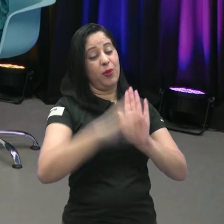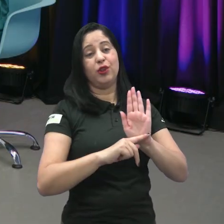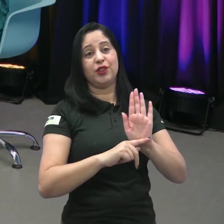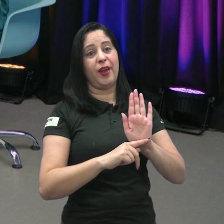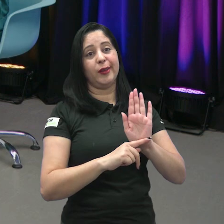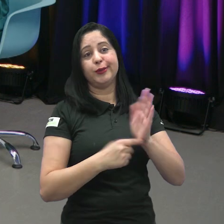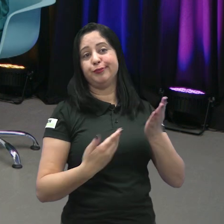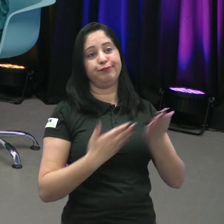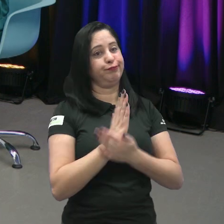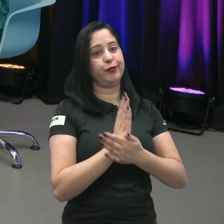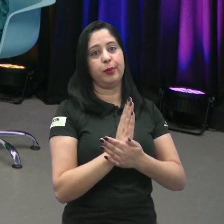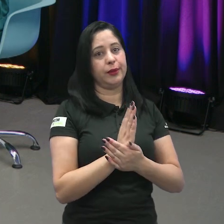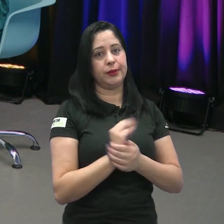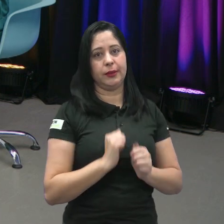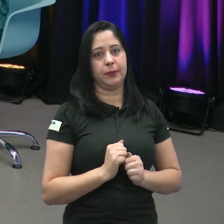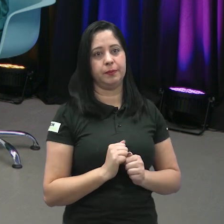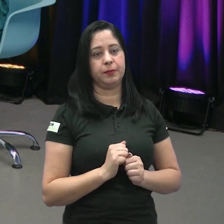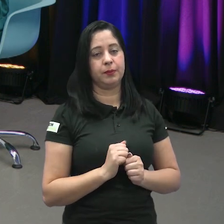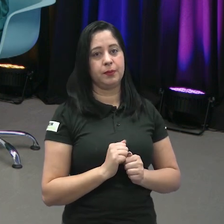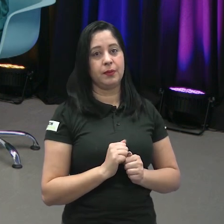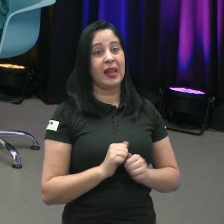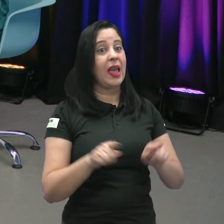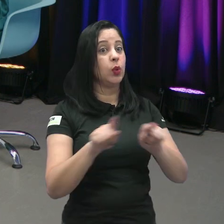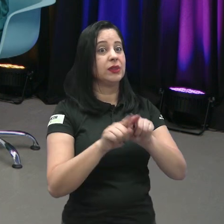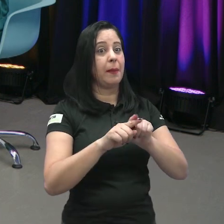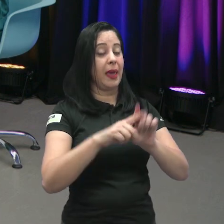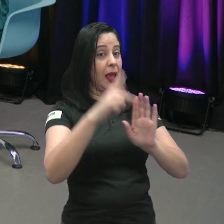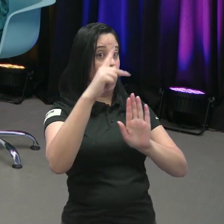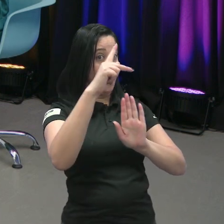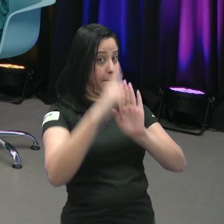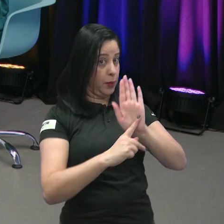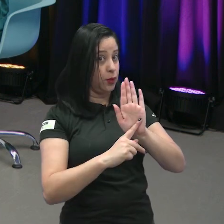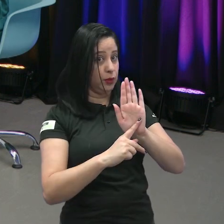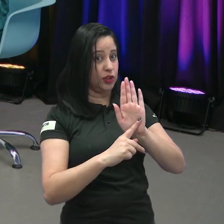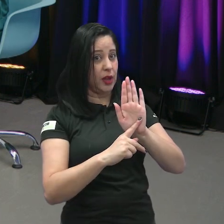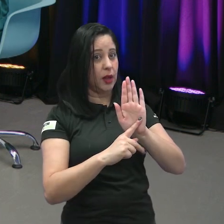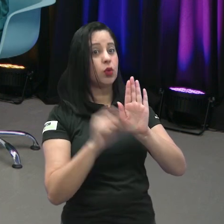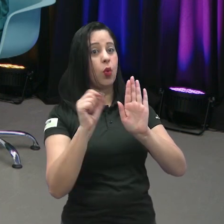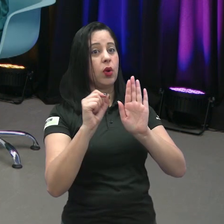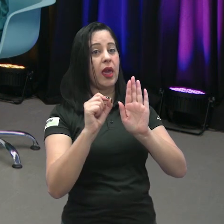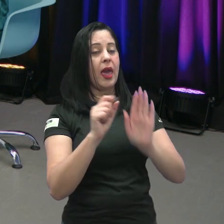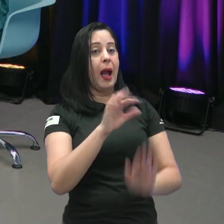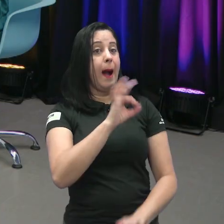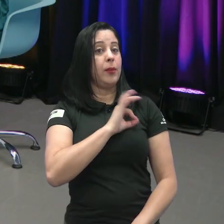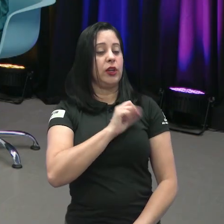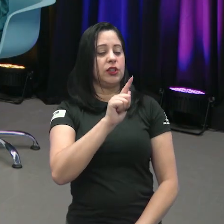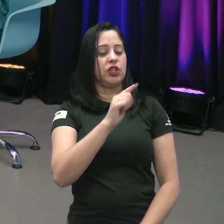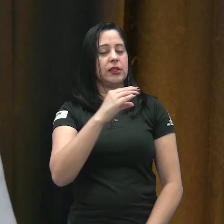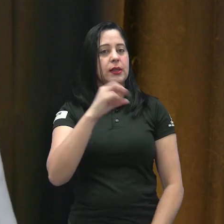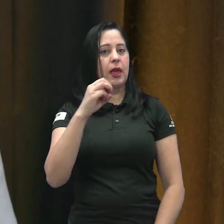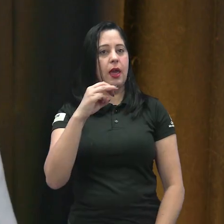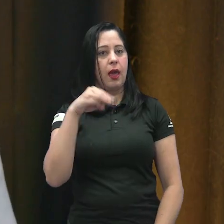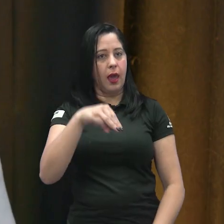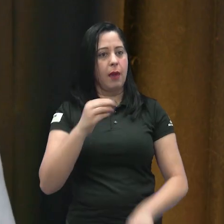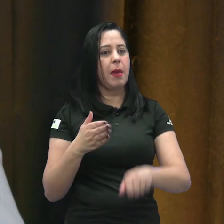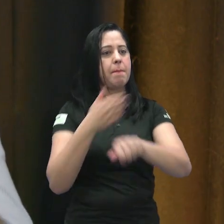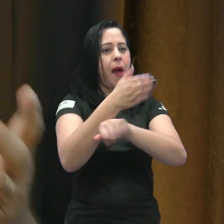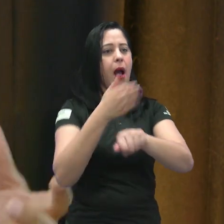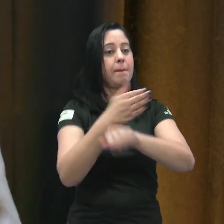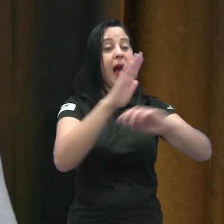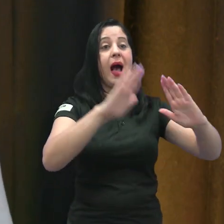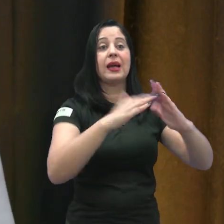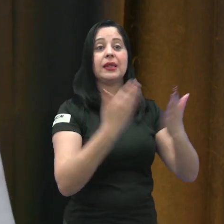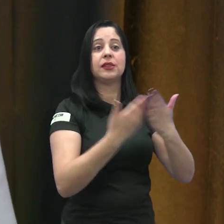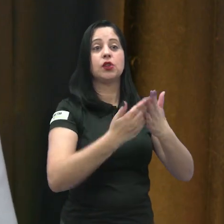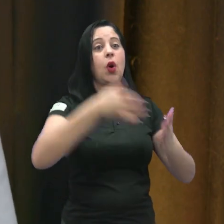frente. Eu fiz um projeto para que a guarda municipal estivesse mais presente nas escolas, para